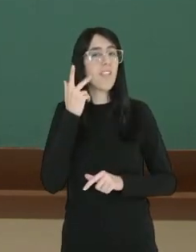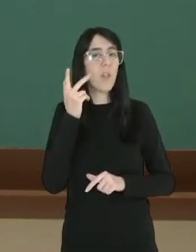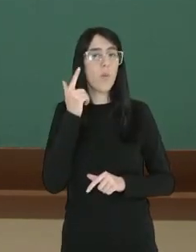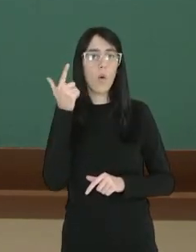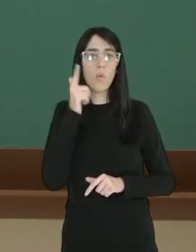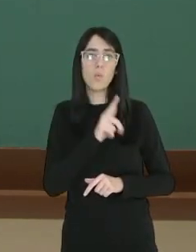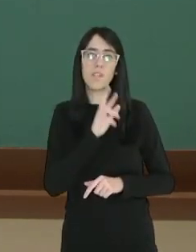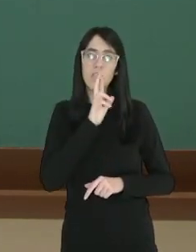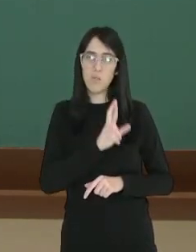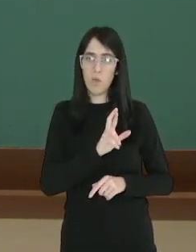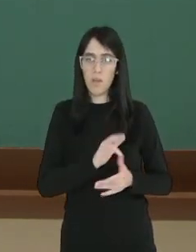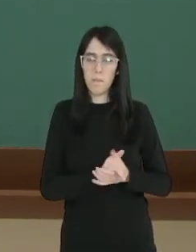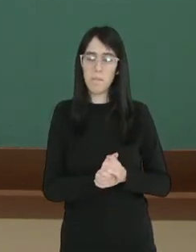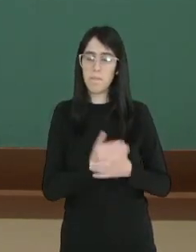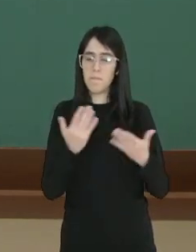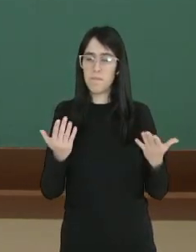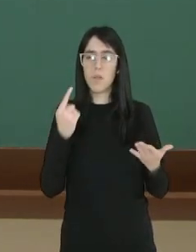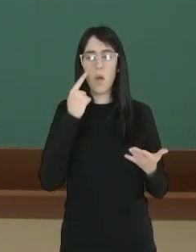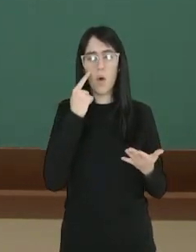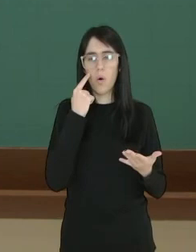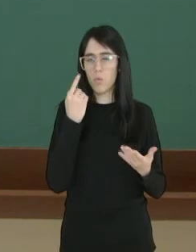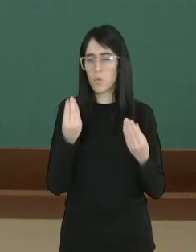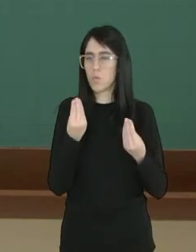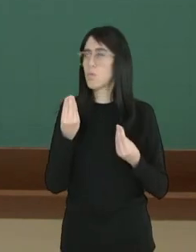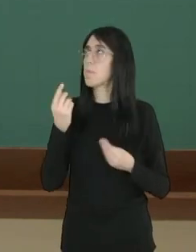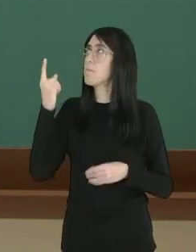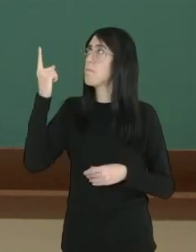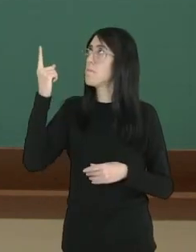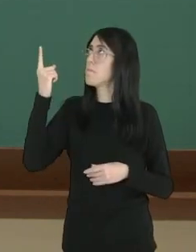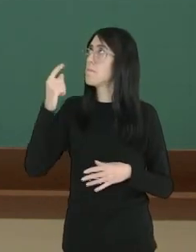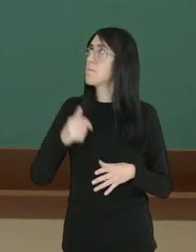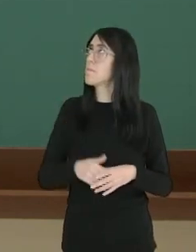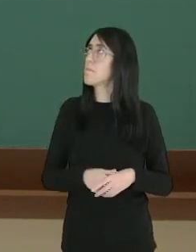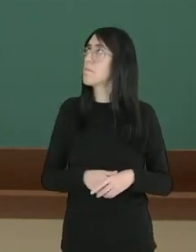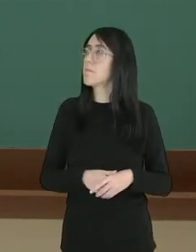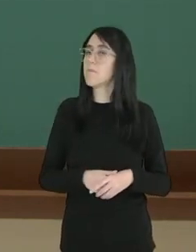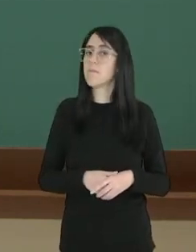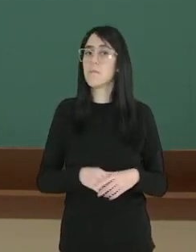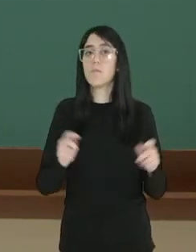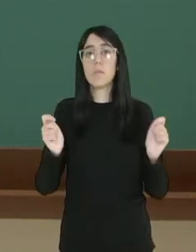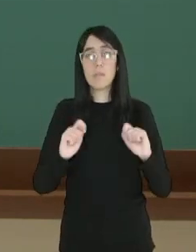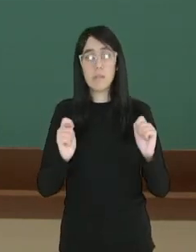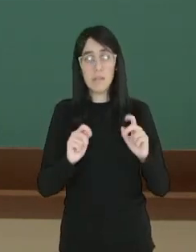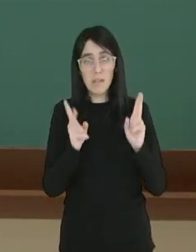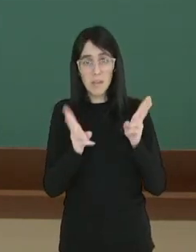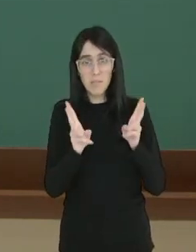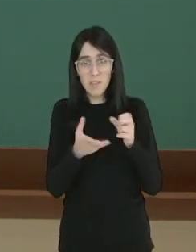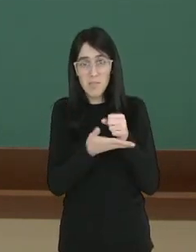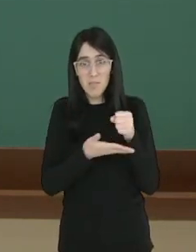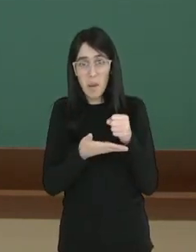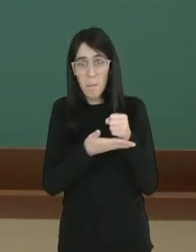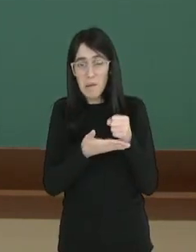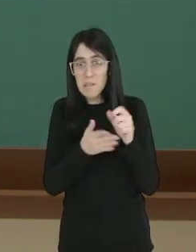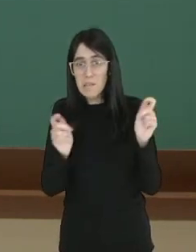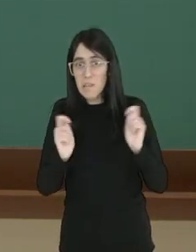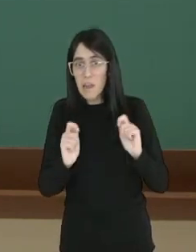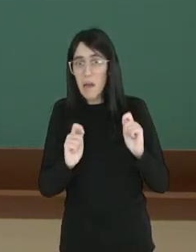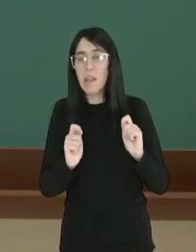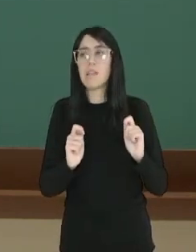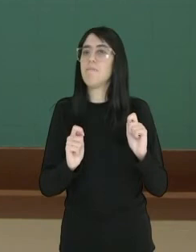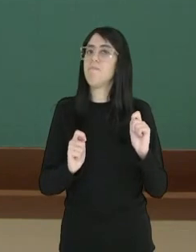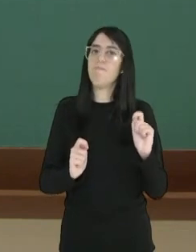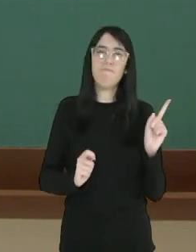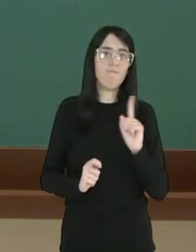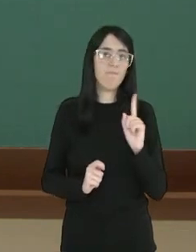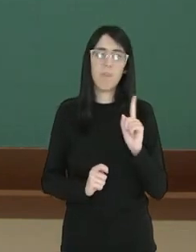equação exponencial. Então, olha só, consigo ter a mesma base para usar uma exponencial?